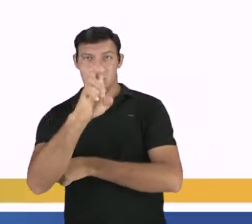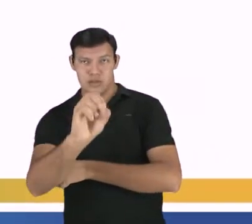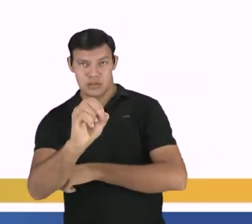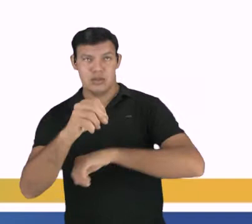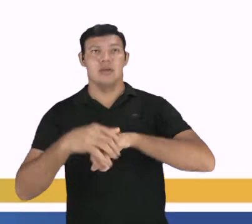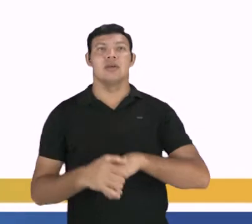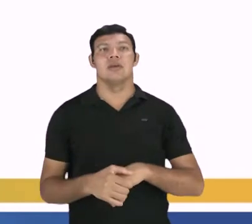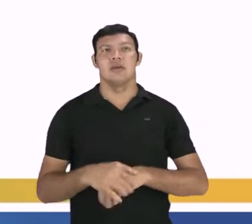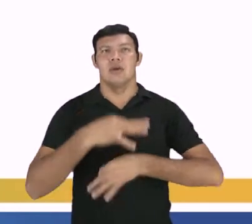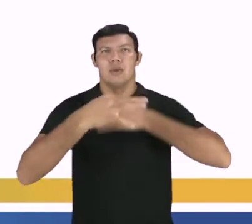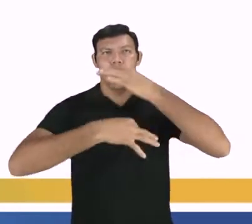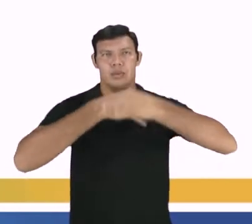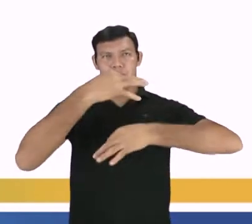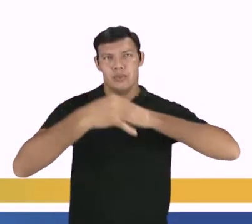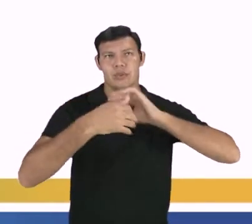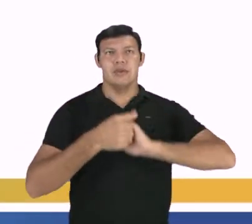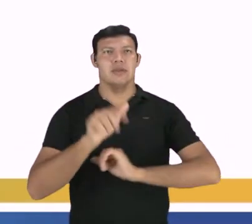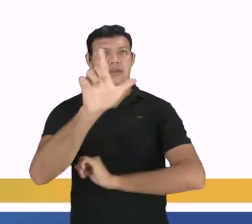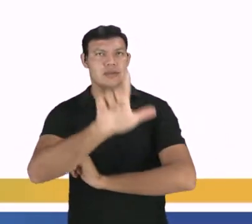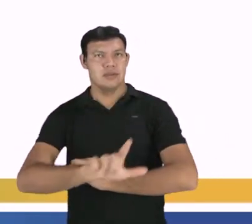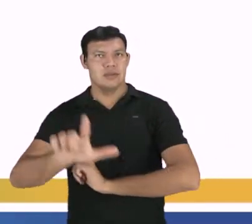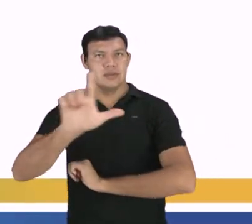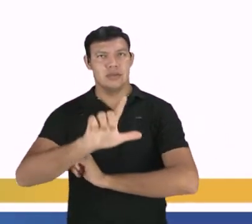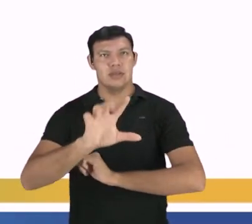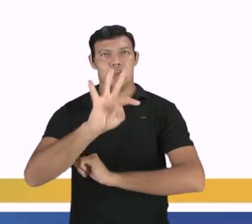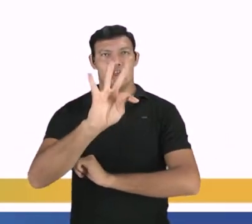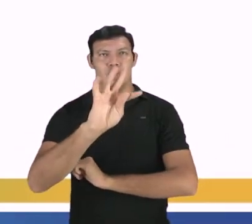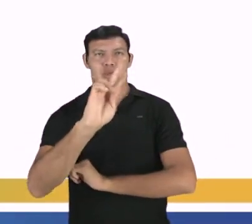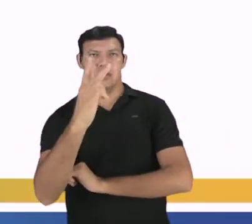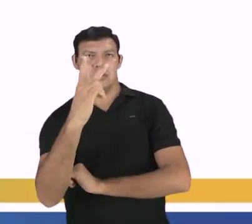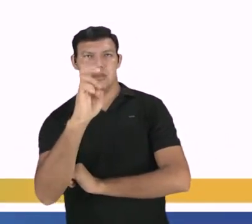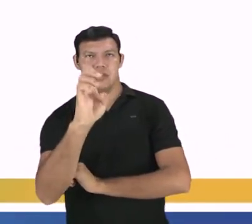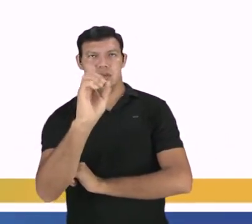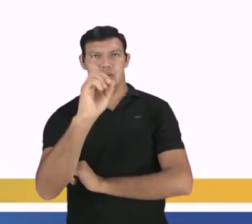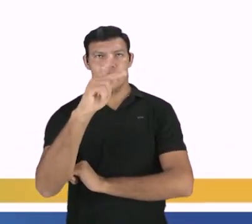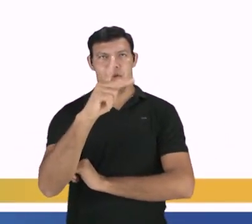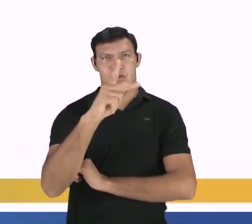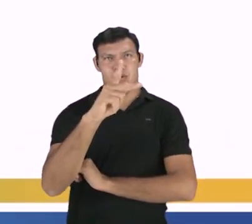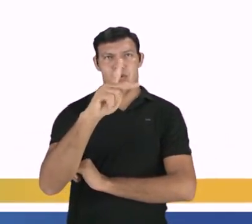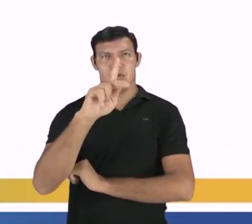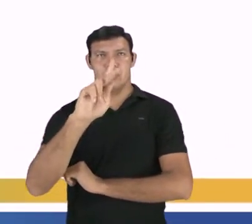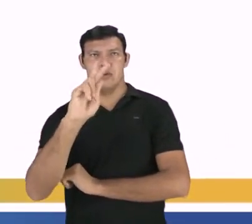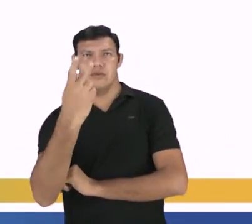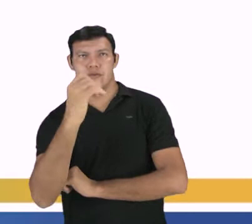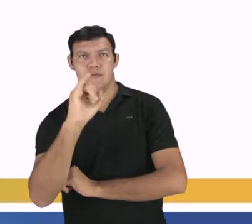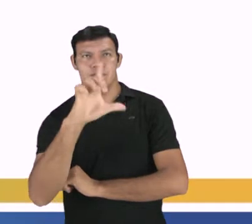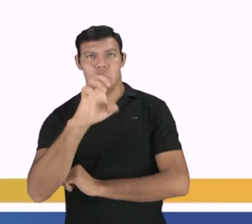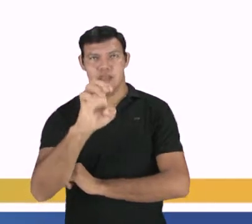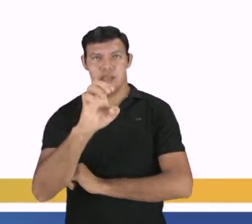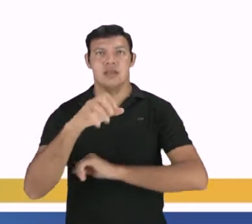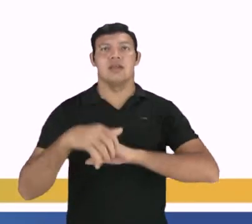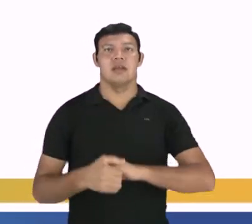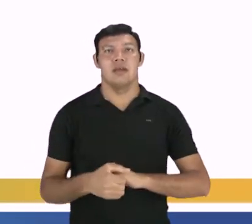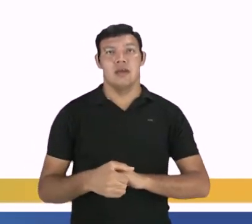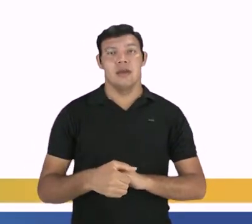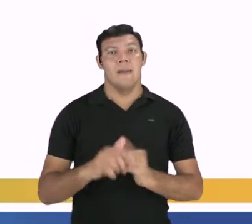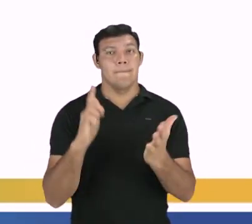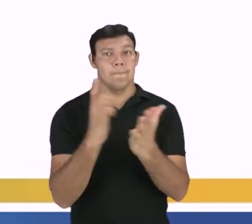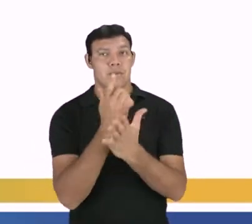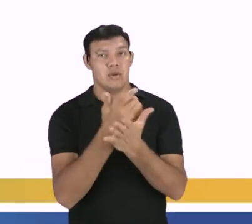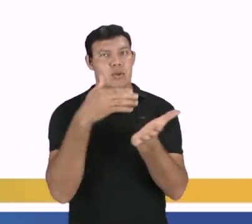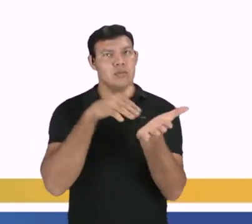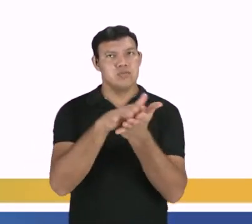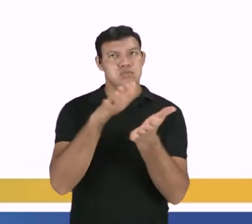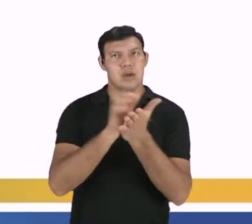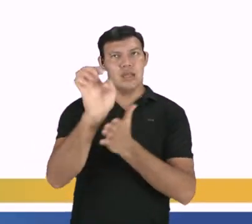crítico literário francês Théophile Gautier. E a primeira publicação desse movimento na